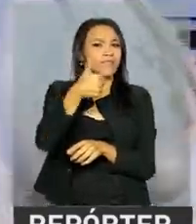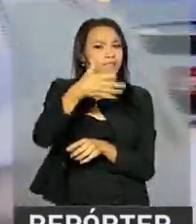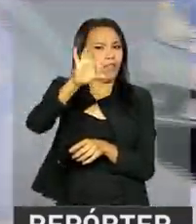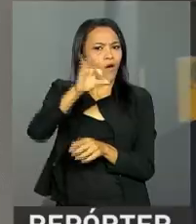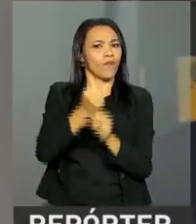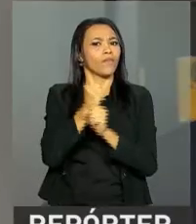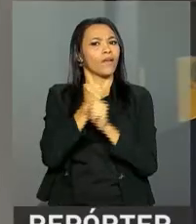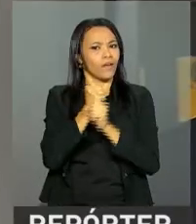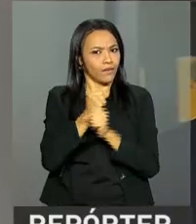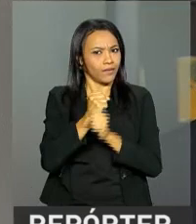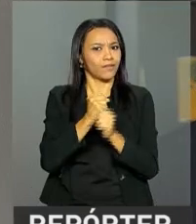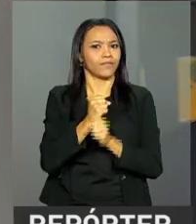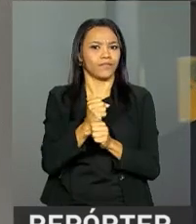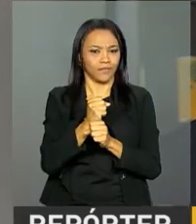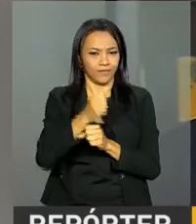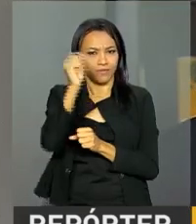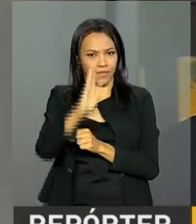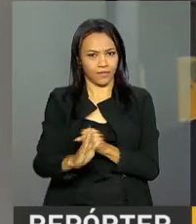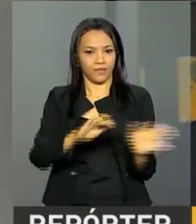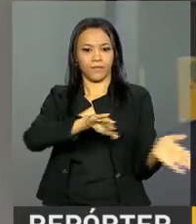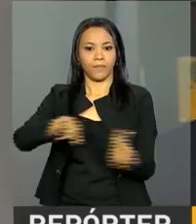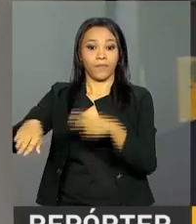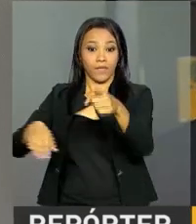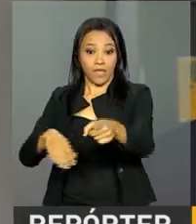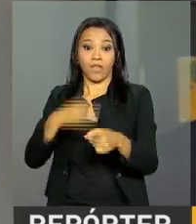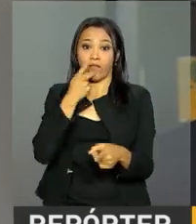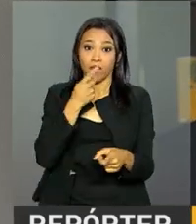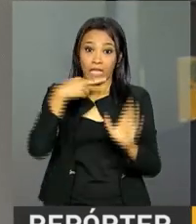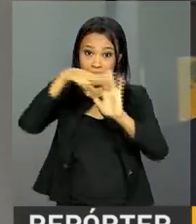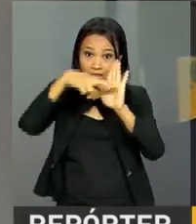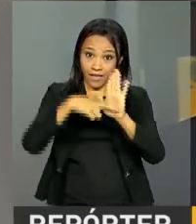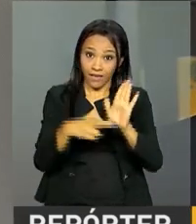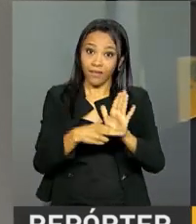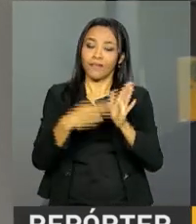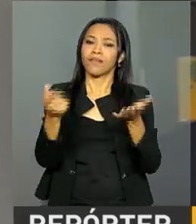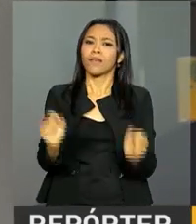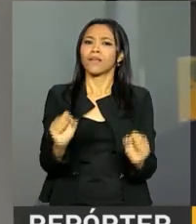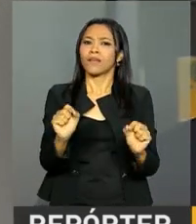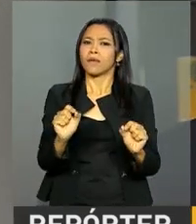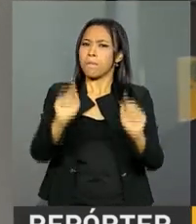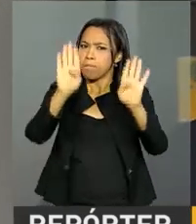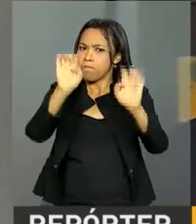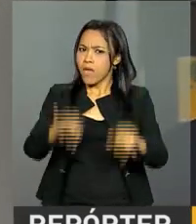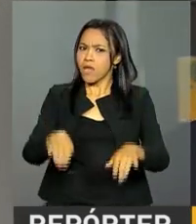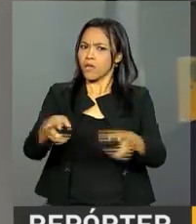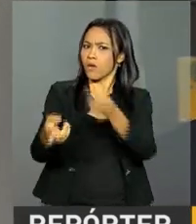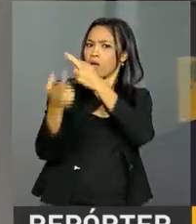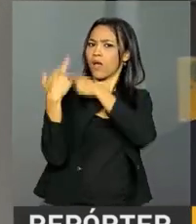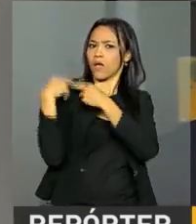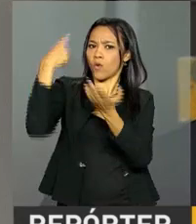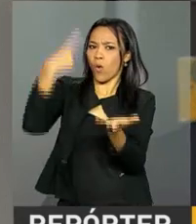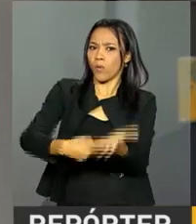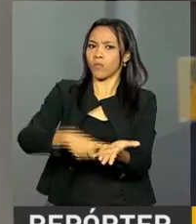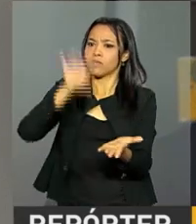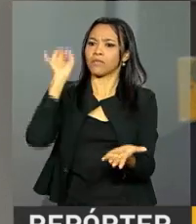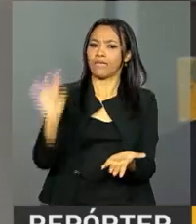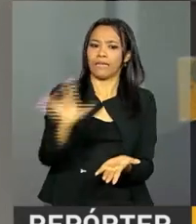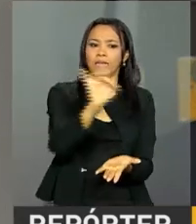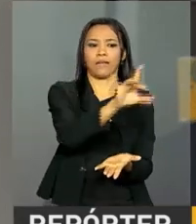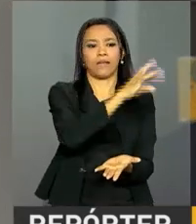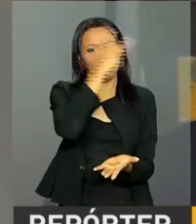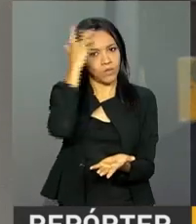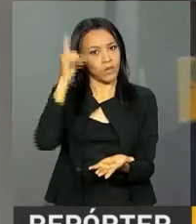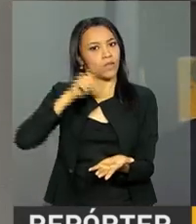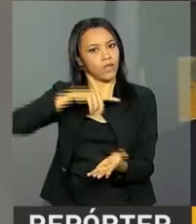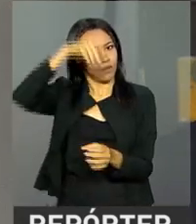no país Ele estrutura o Sistema Nacional de Trânsito distribuindo bem as responsabilidades que todos tem